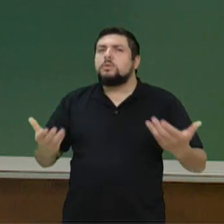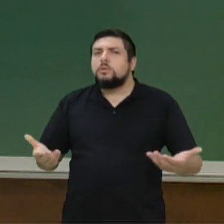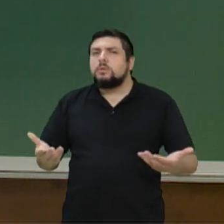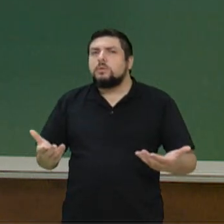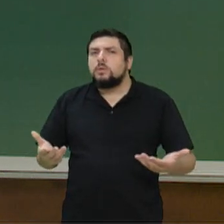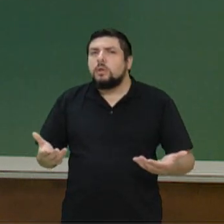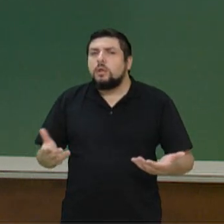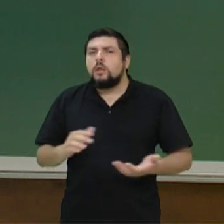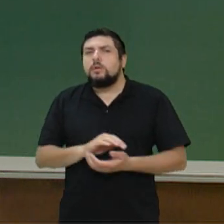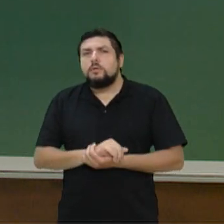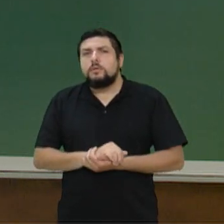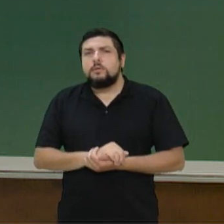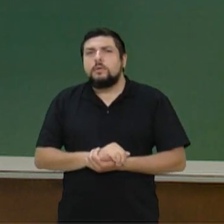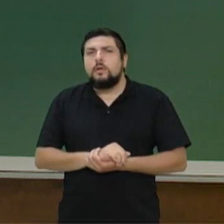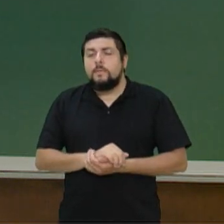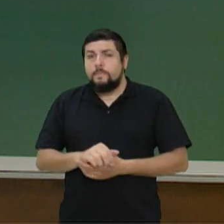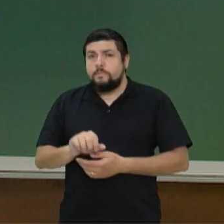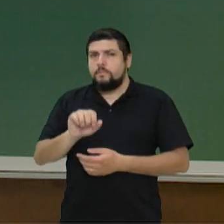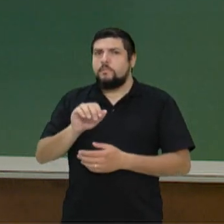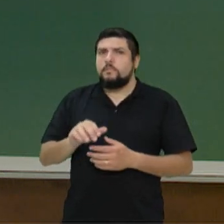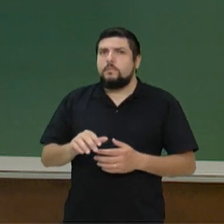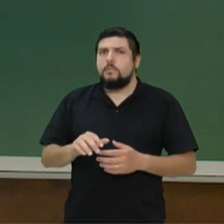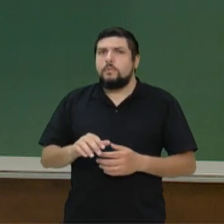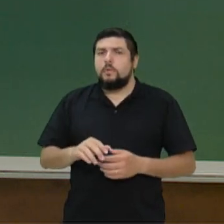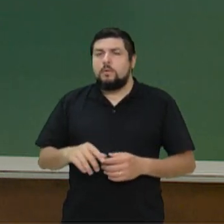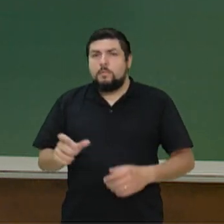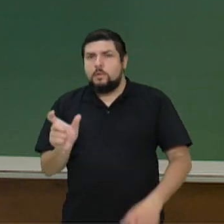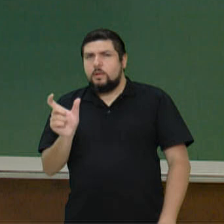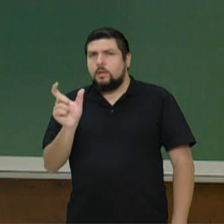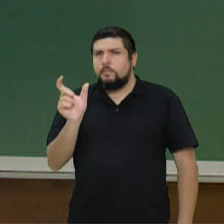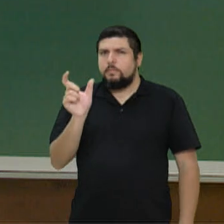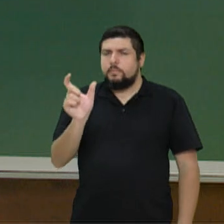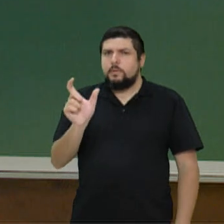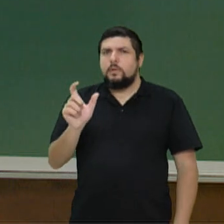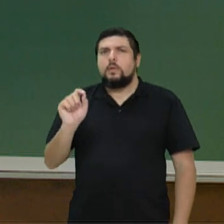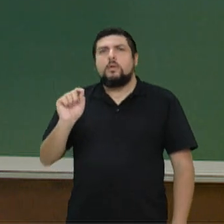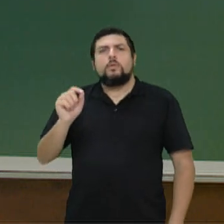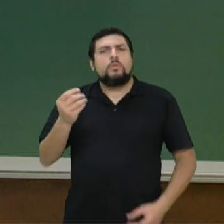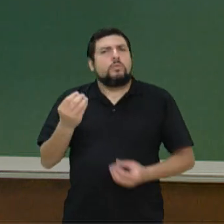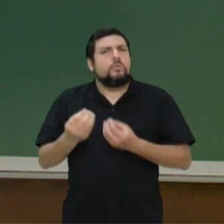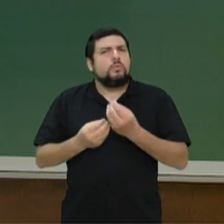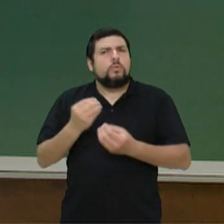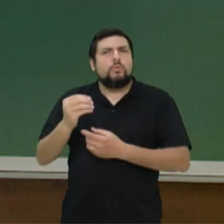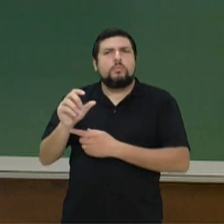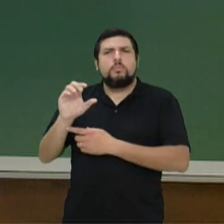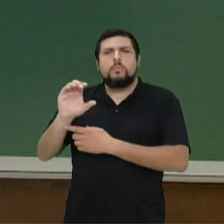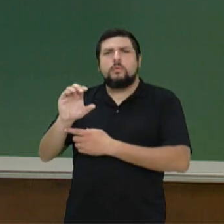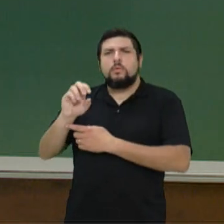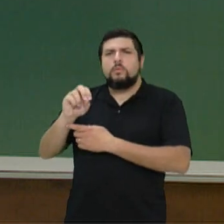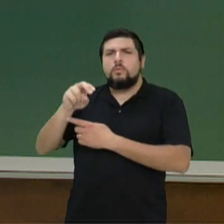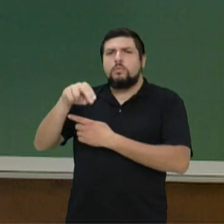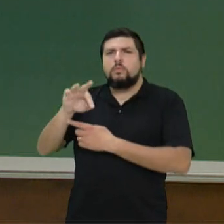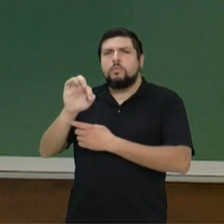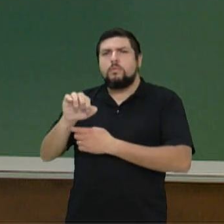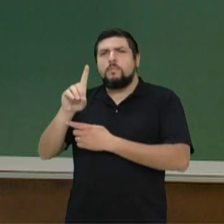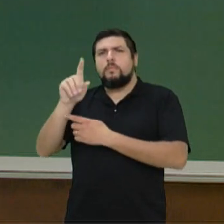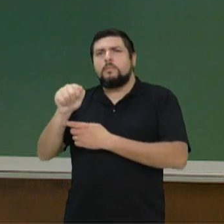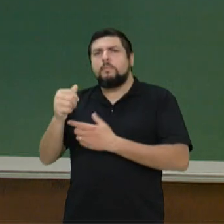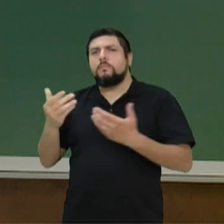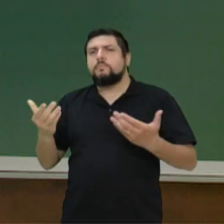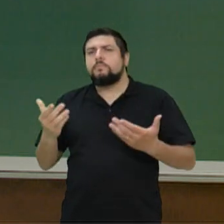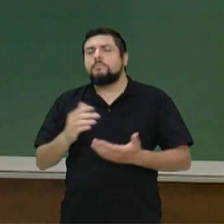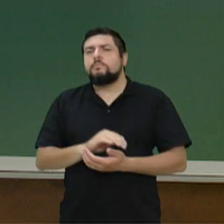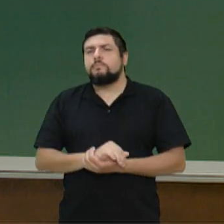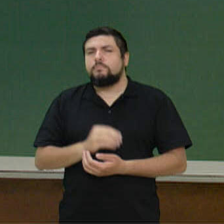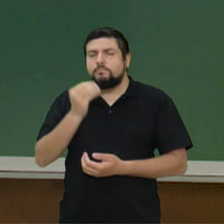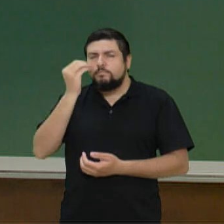significa ali quando eu utilizo ou quando eu escuto, né, em algum contexto, a palavra contenda?